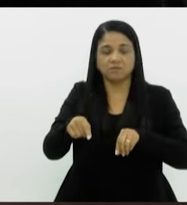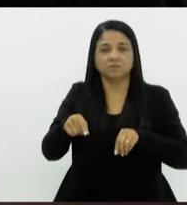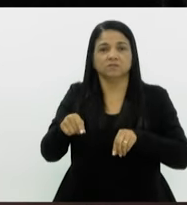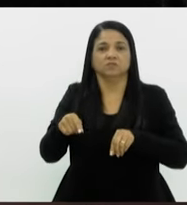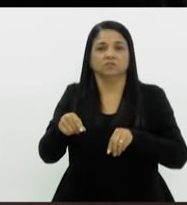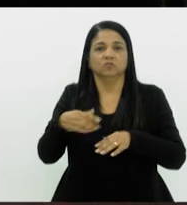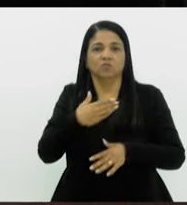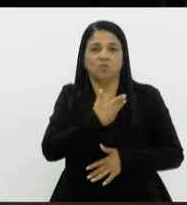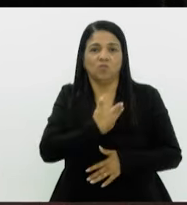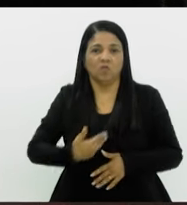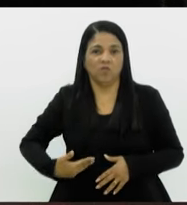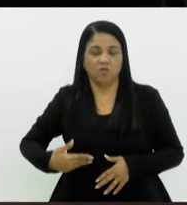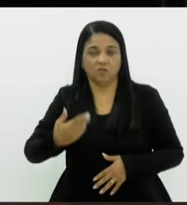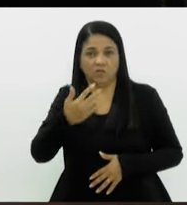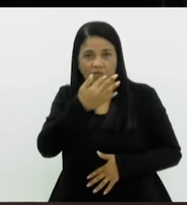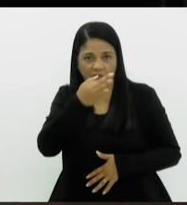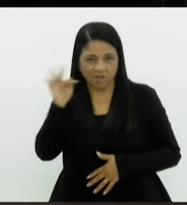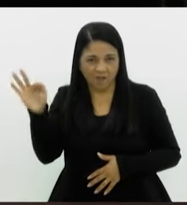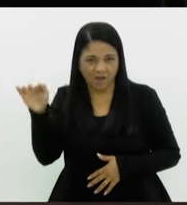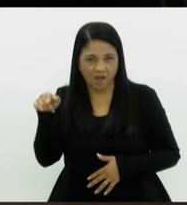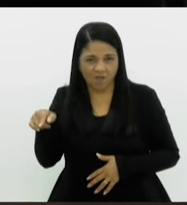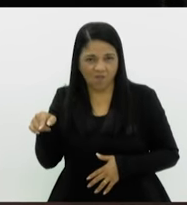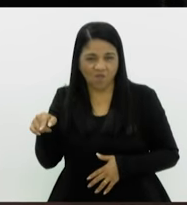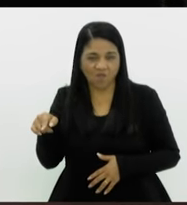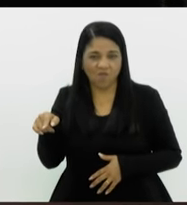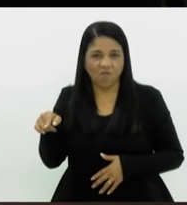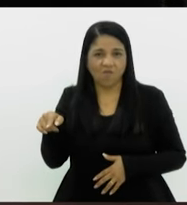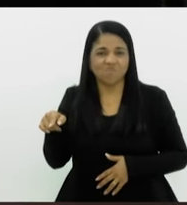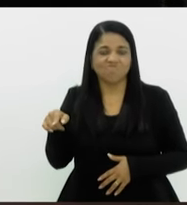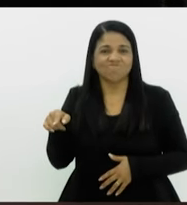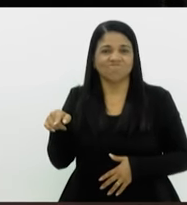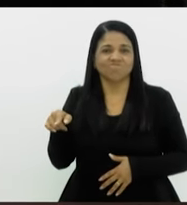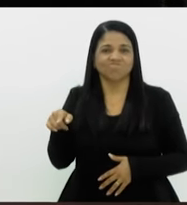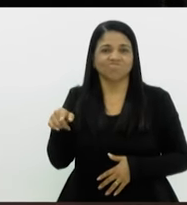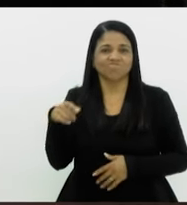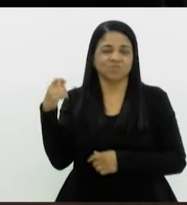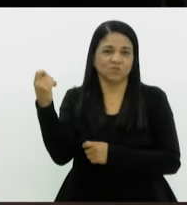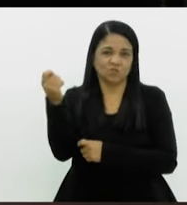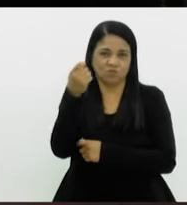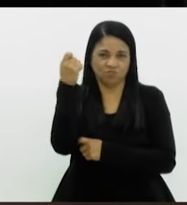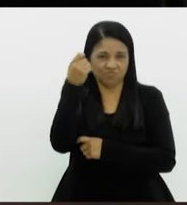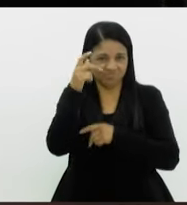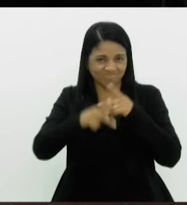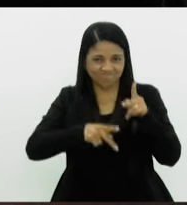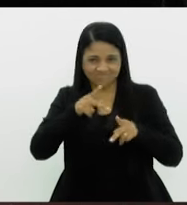Sul, é de uma covardia atroz com o povo gaúcho.